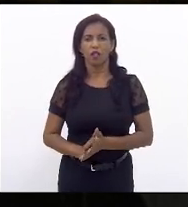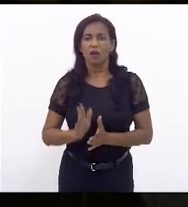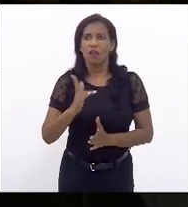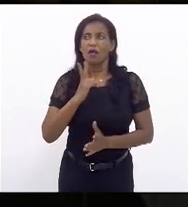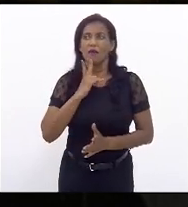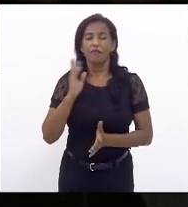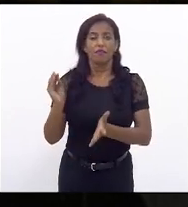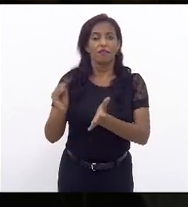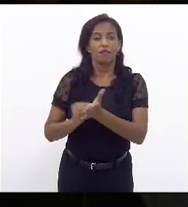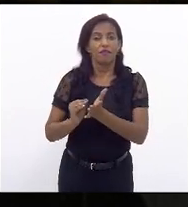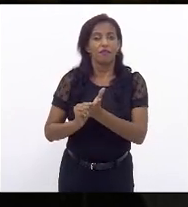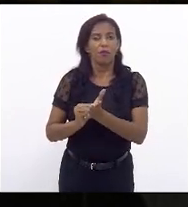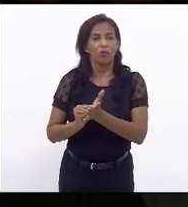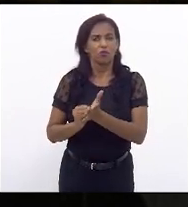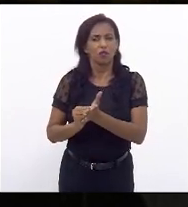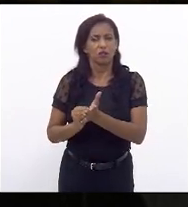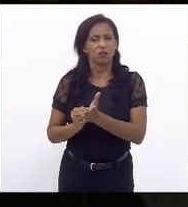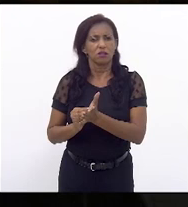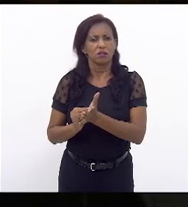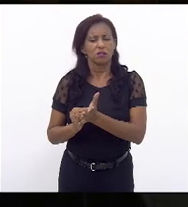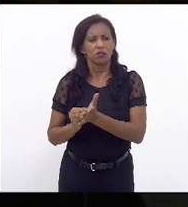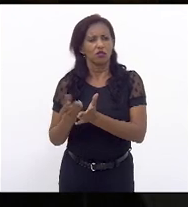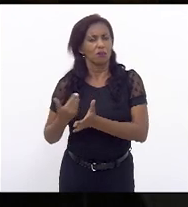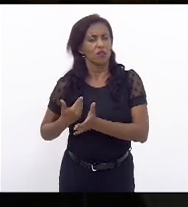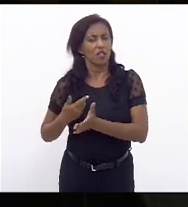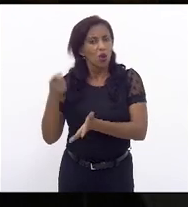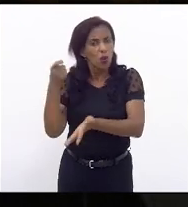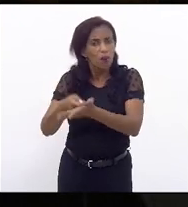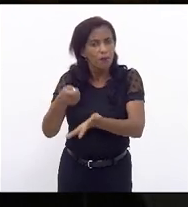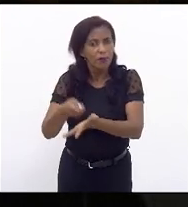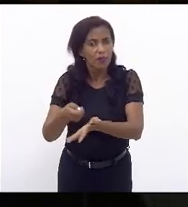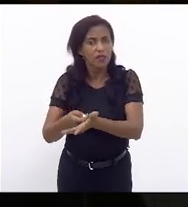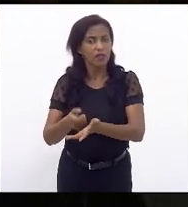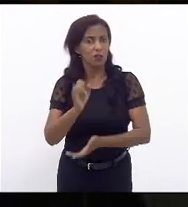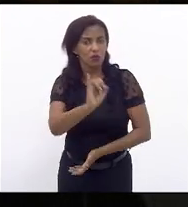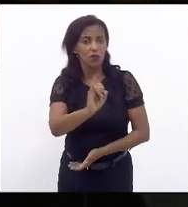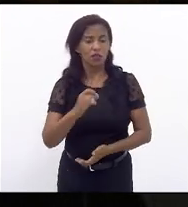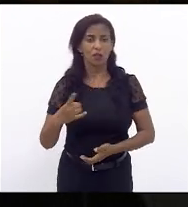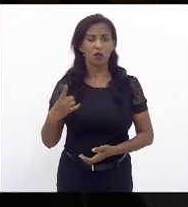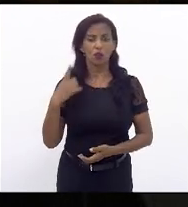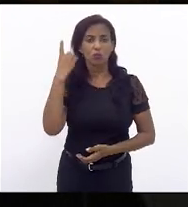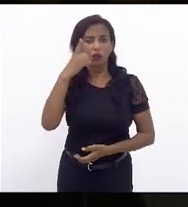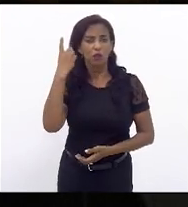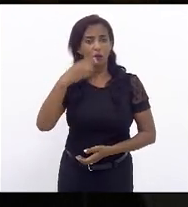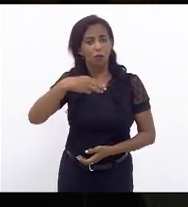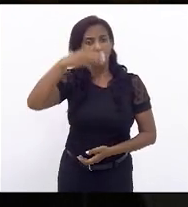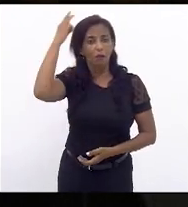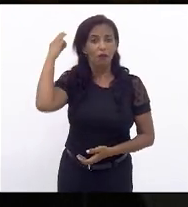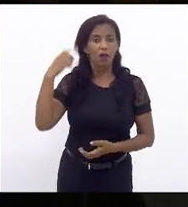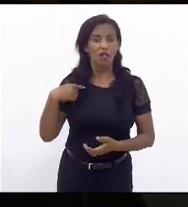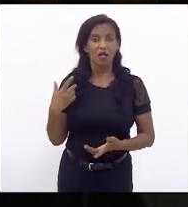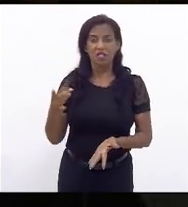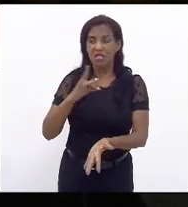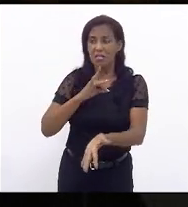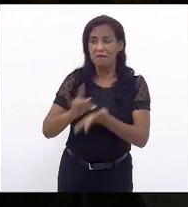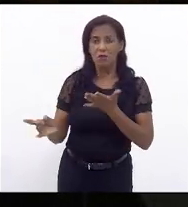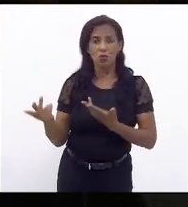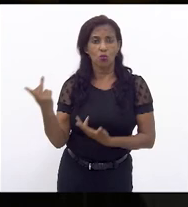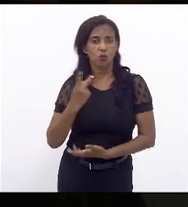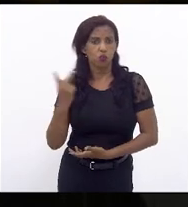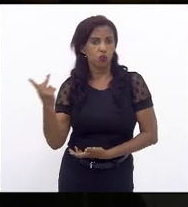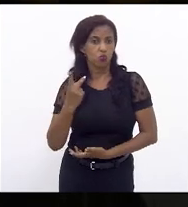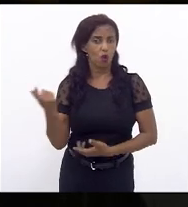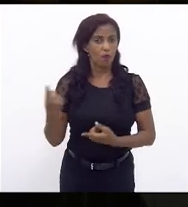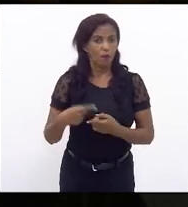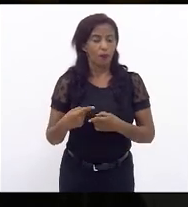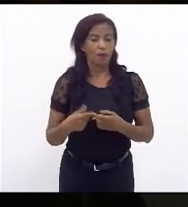desconsideração. É obrigação. Senão eu e o deputado Márcio Pacheco seríamos inimigos.